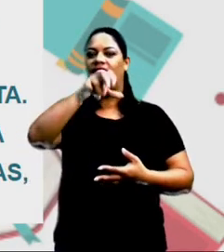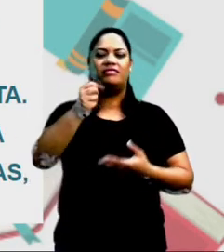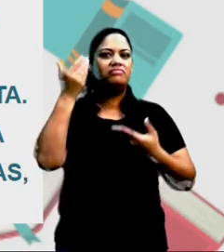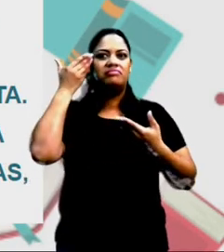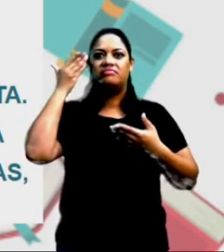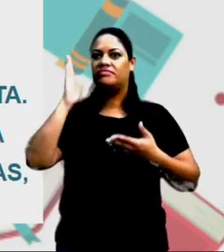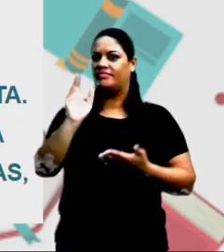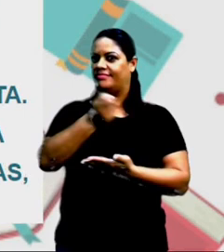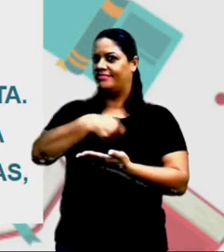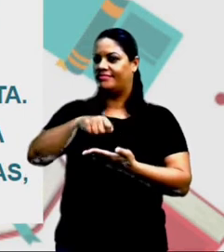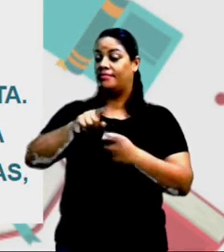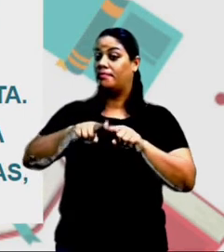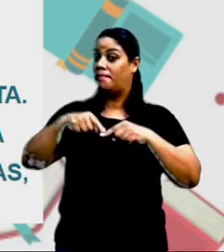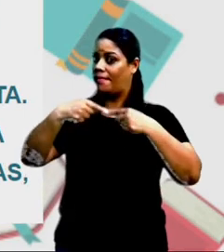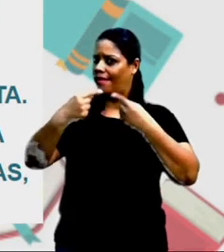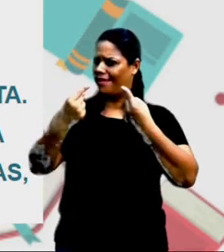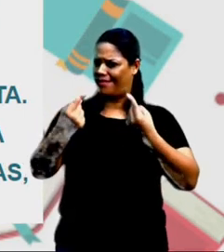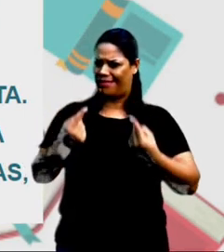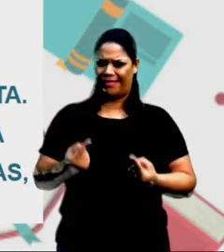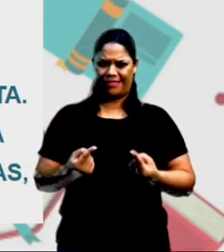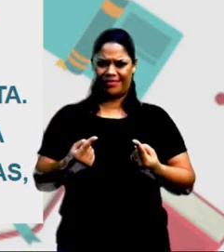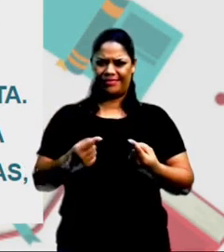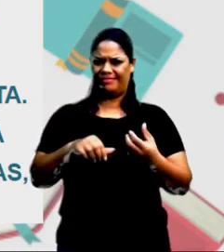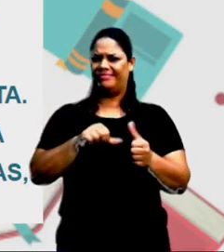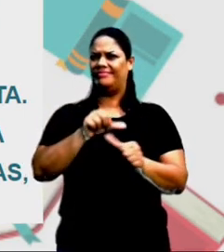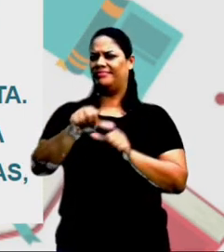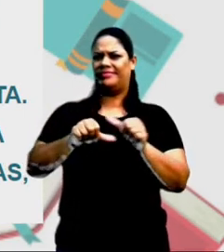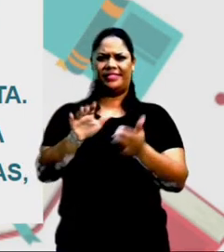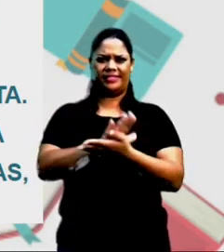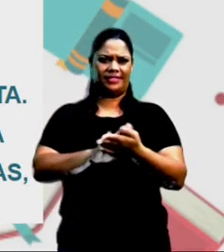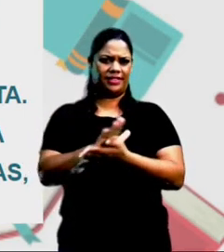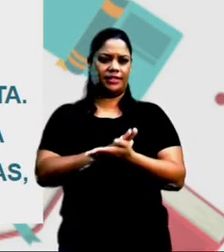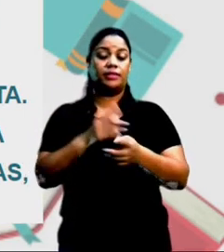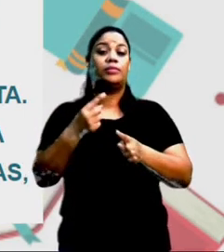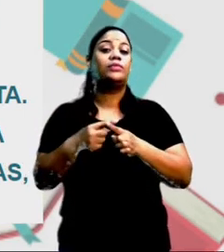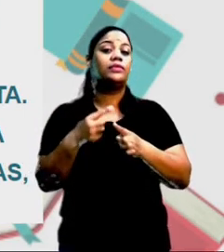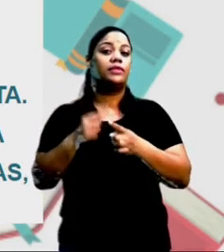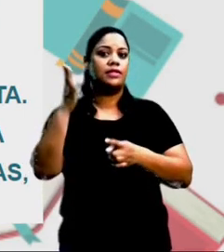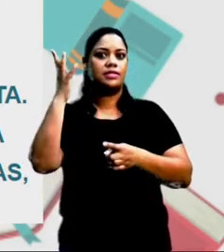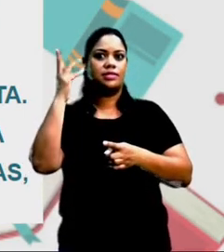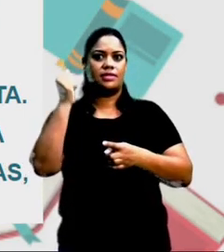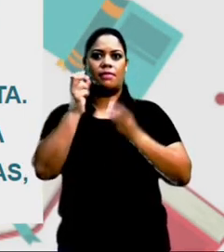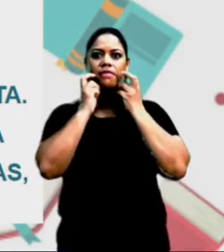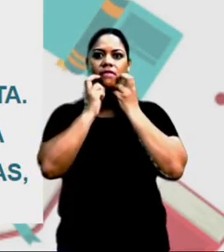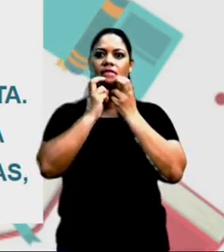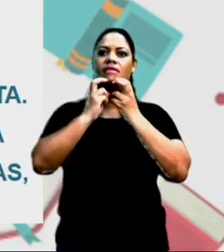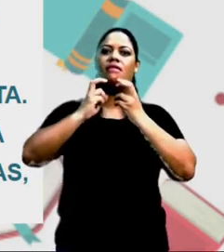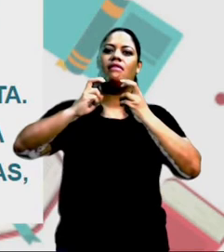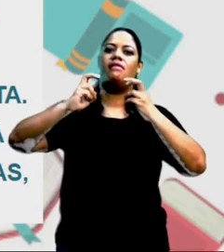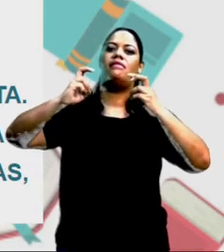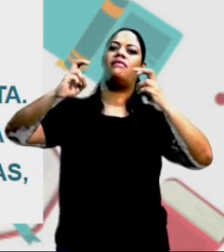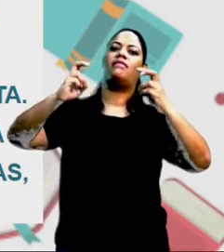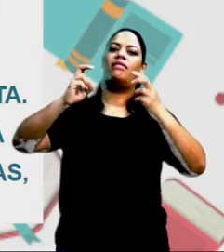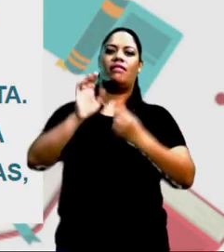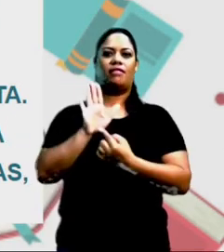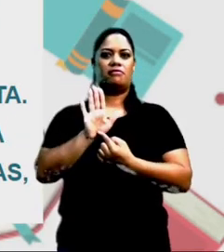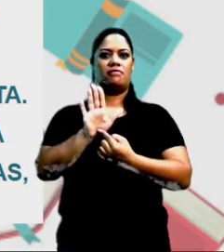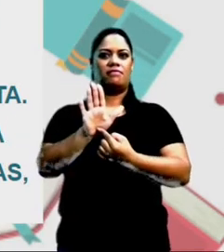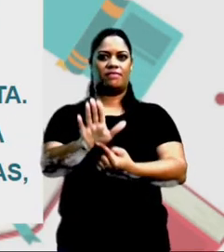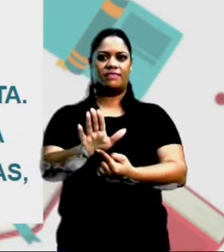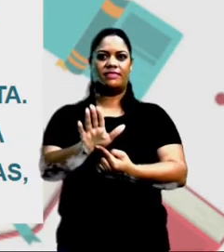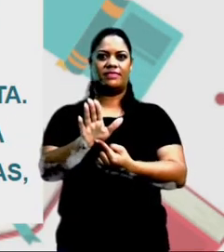escrever, mas isso não o atrapalhava, pois ele sabia rugir e mostrar